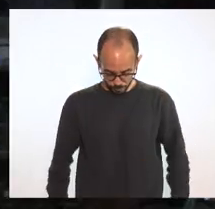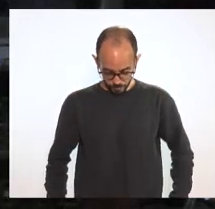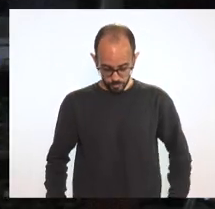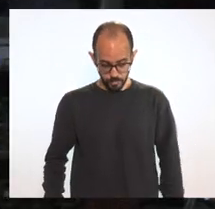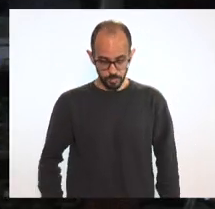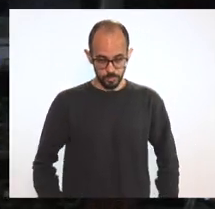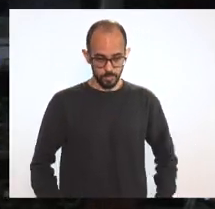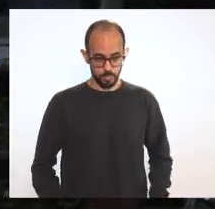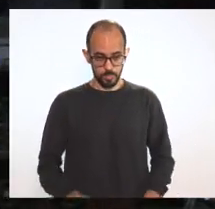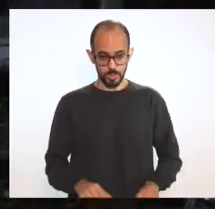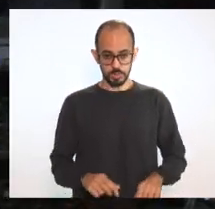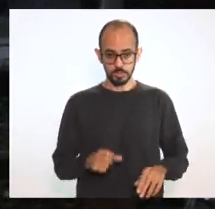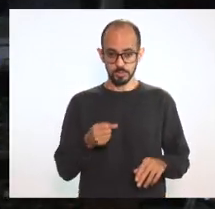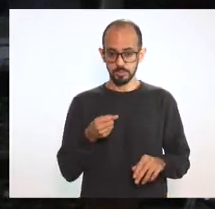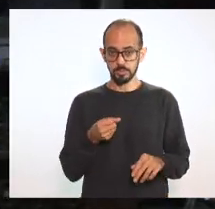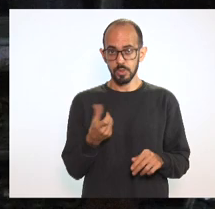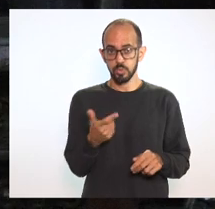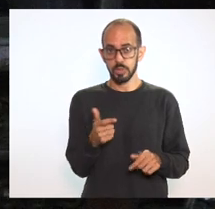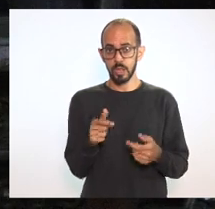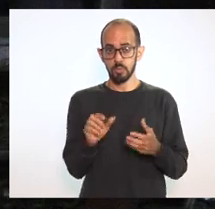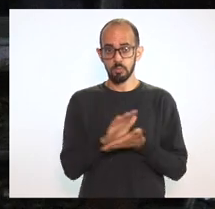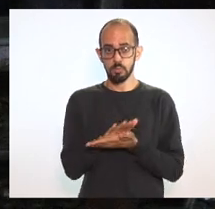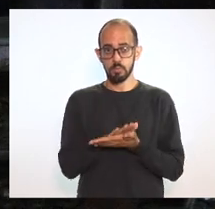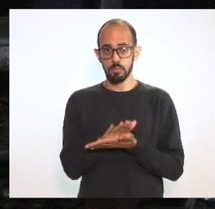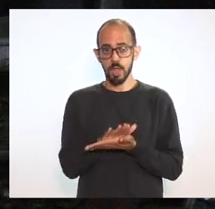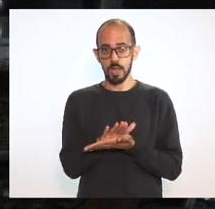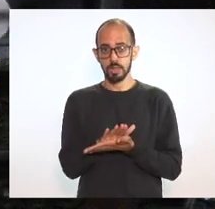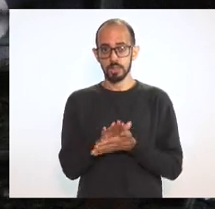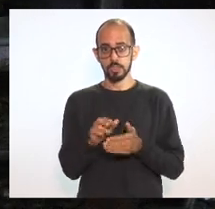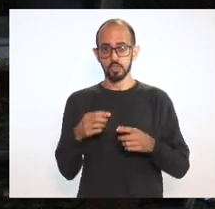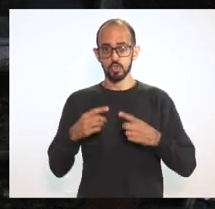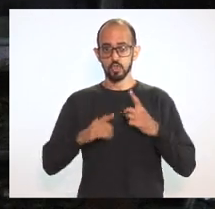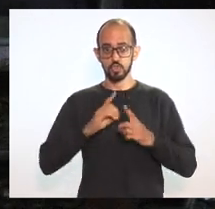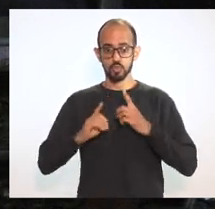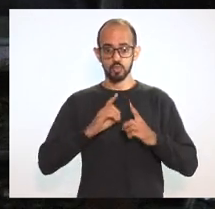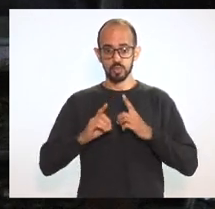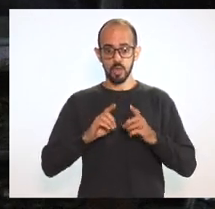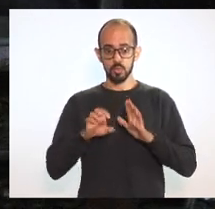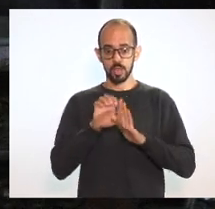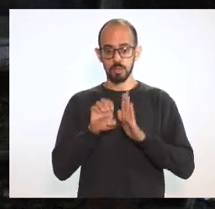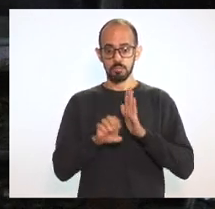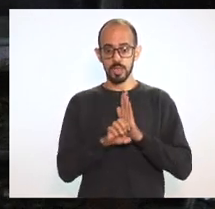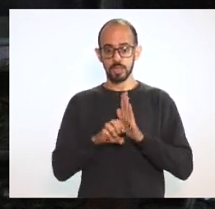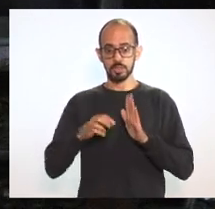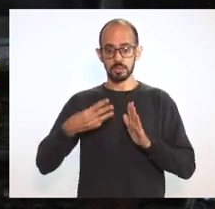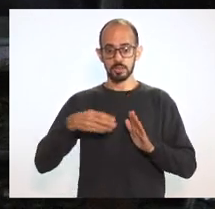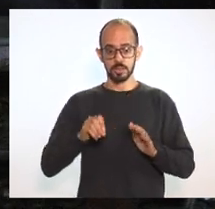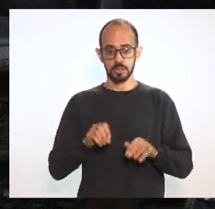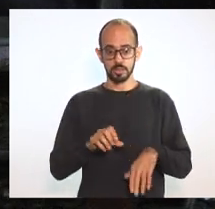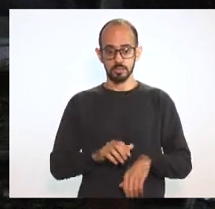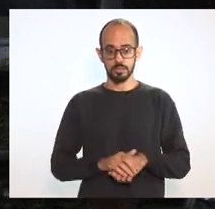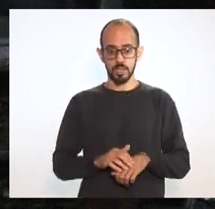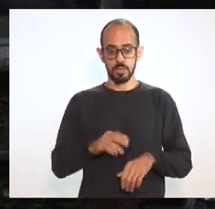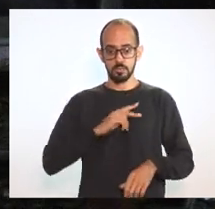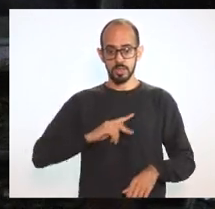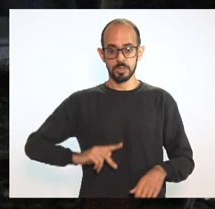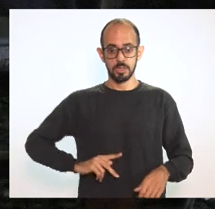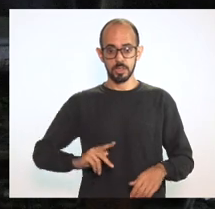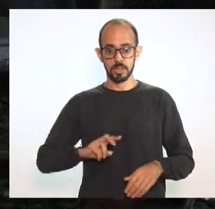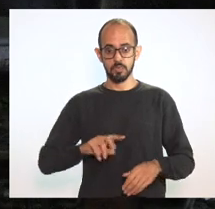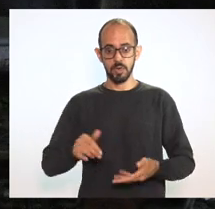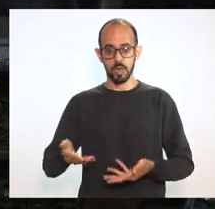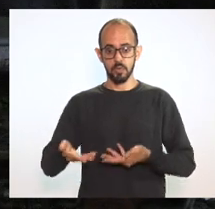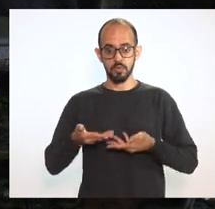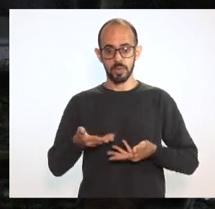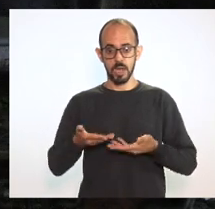Não havendo quem queira discutir, encerrada a discussão, o presidente de proposta recebeu 30 emendas e retorna às comissões. A presidência vai chamar os trabalhos à